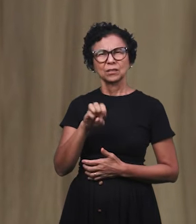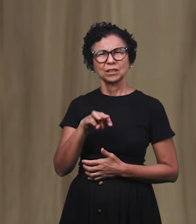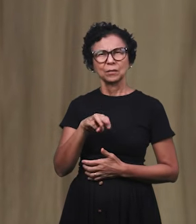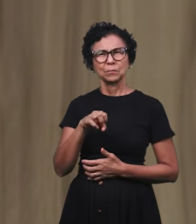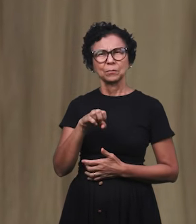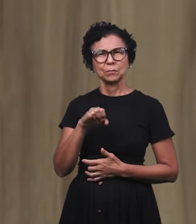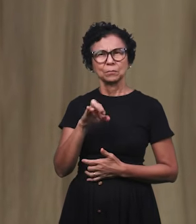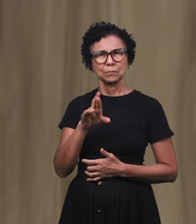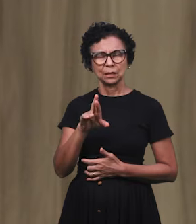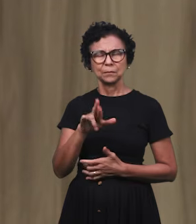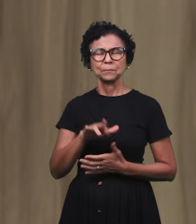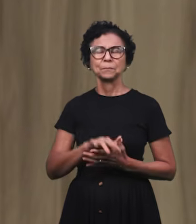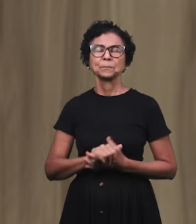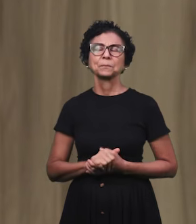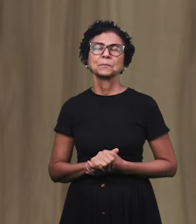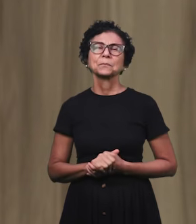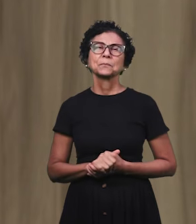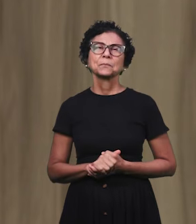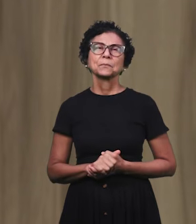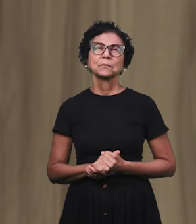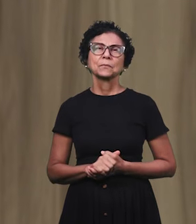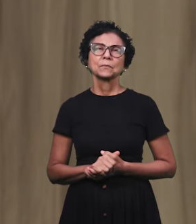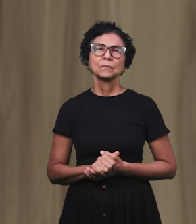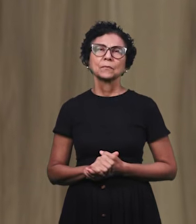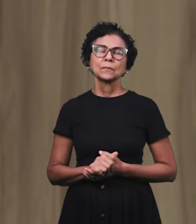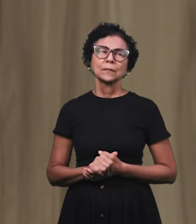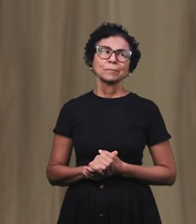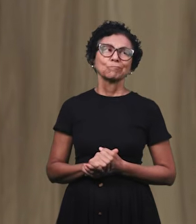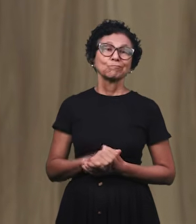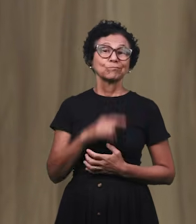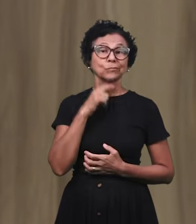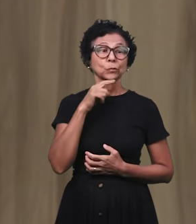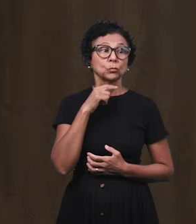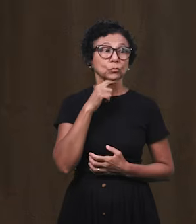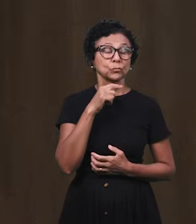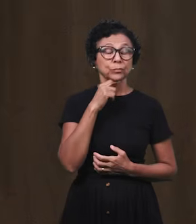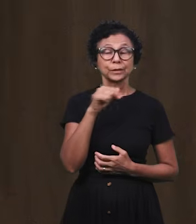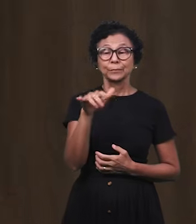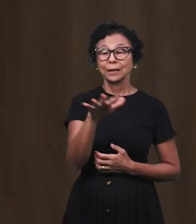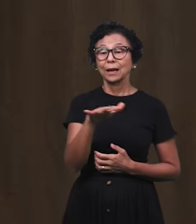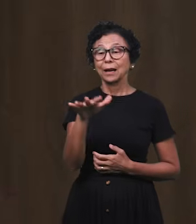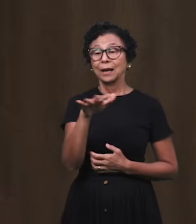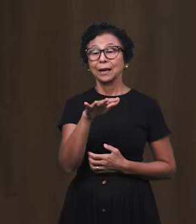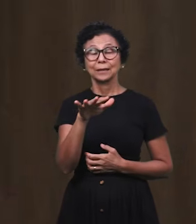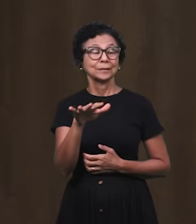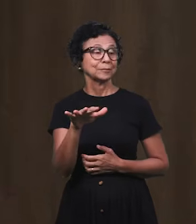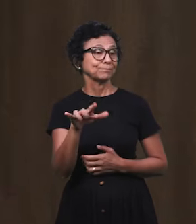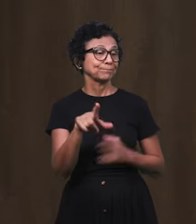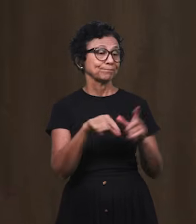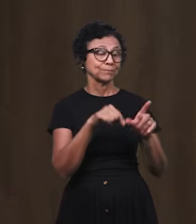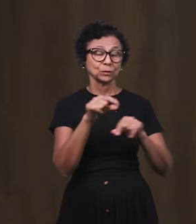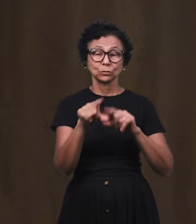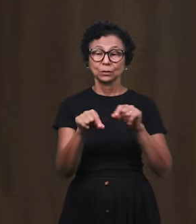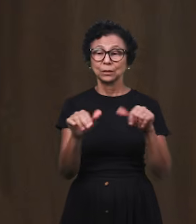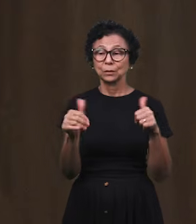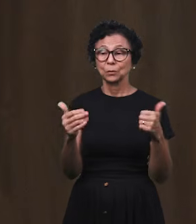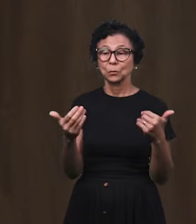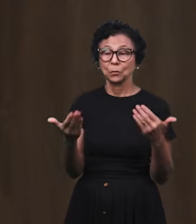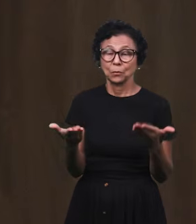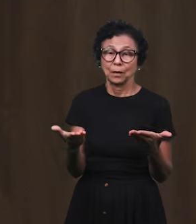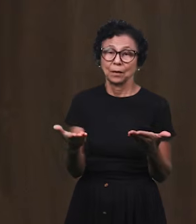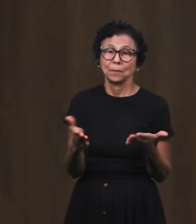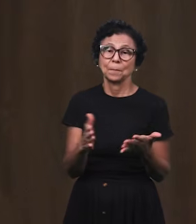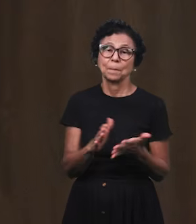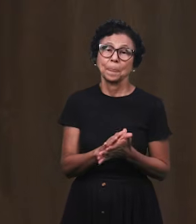relação à área que nós mais gostamos ou em relação à área que é melhor remunerada? Vamos lá. Para quem já escolheu, né,